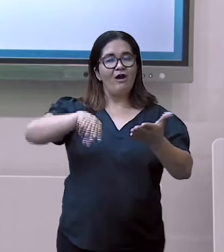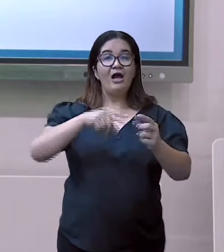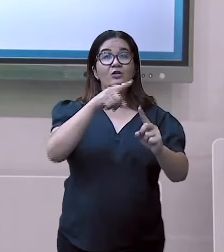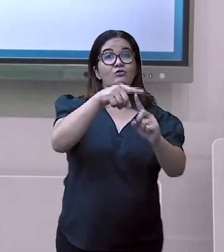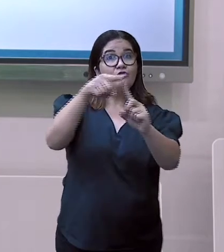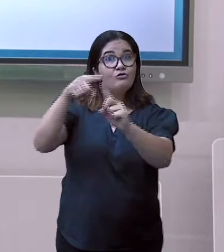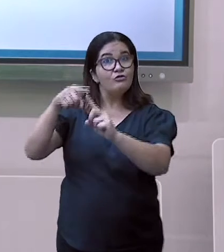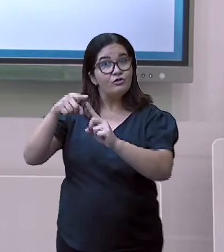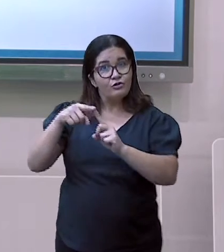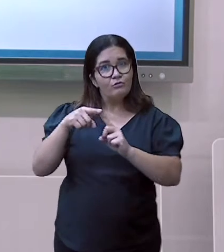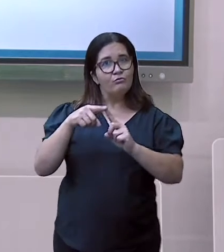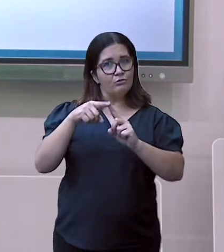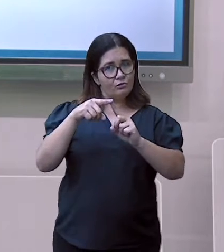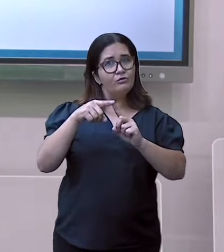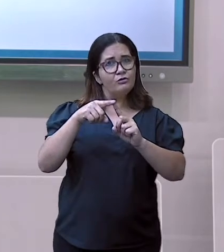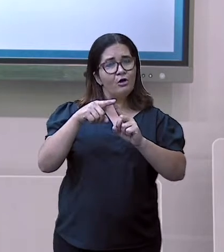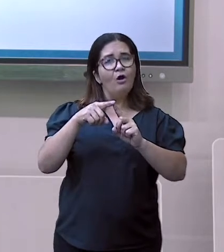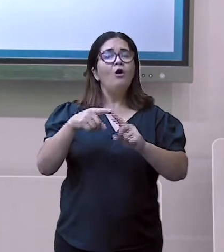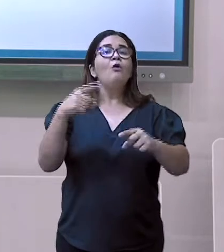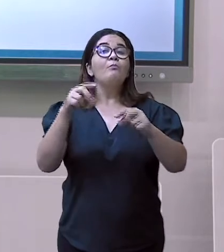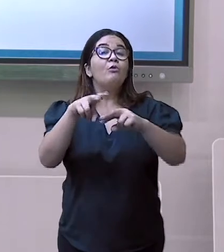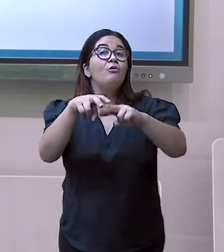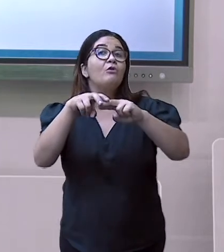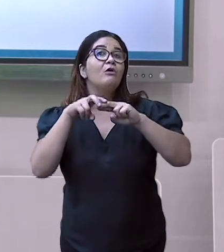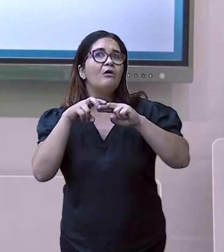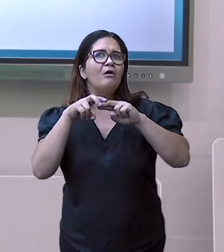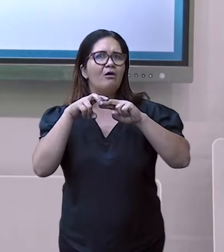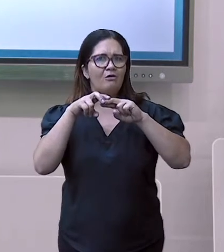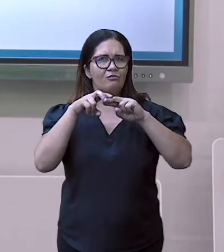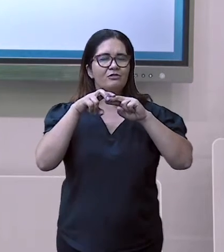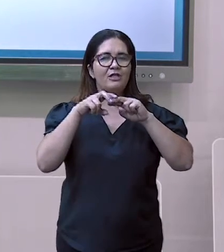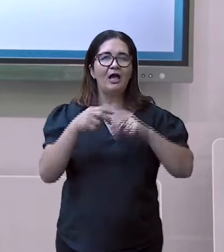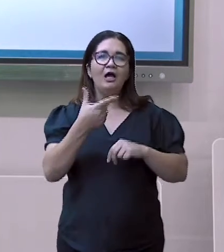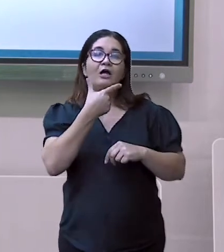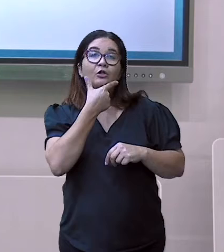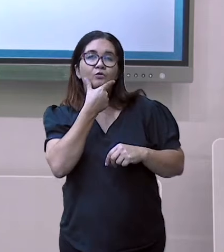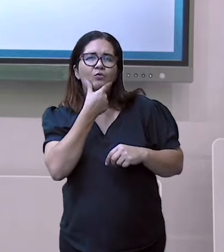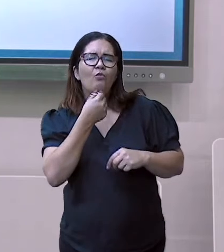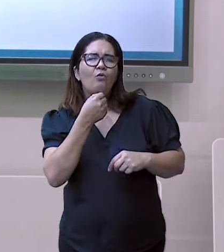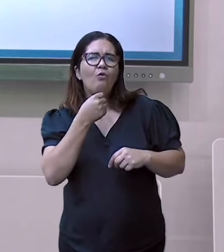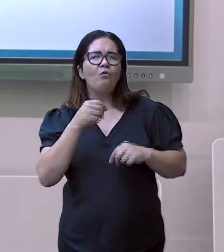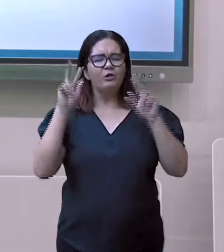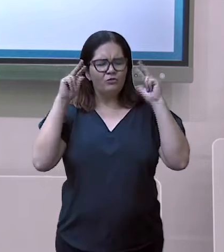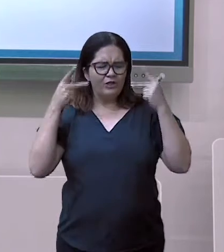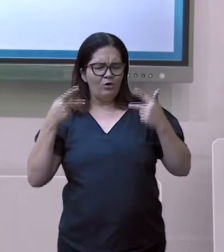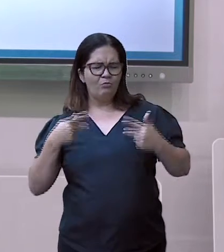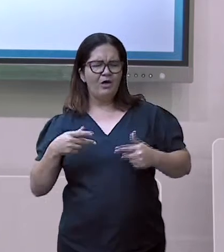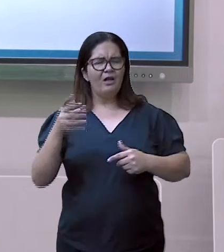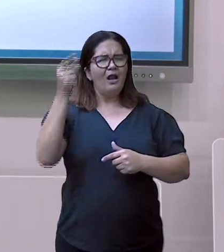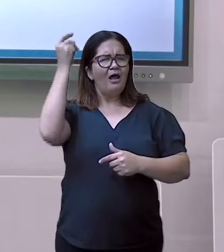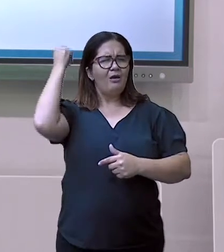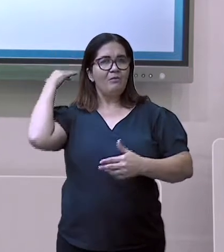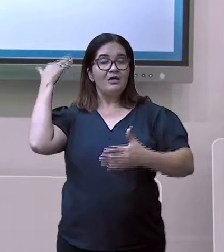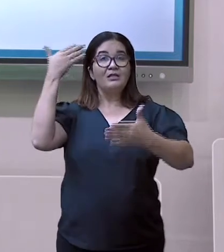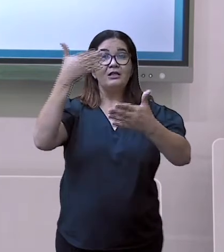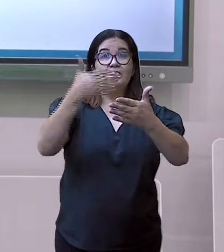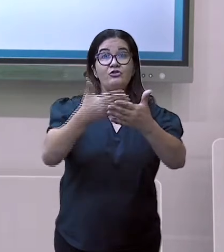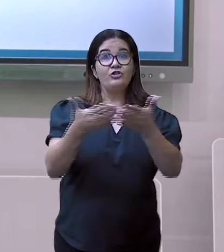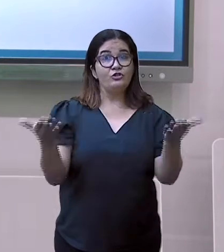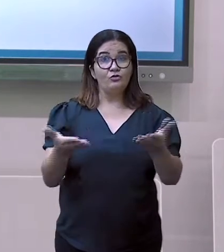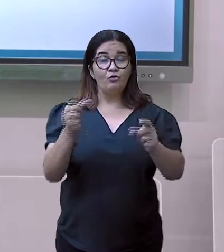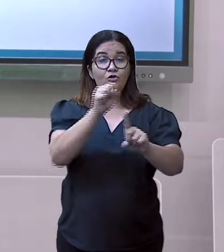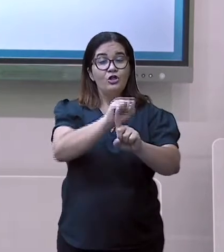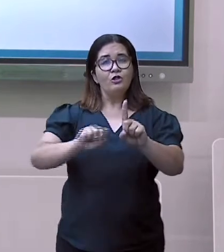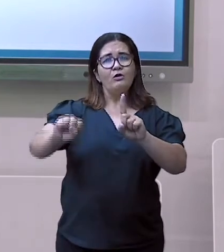capacidades adquiridos pelo homem como membro de uma sociedade. Então, podemos dizer que